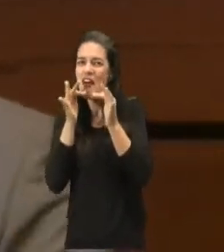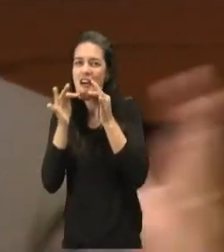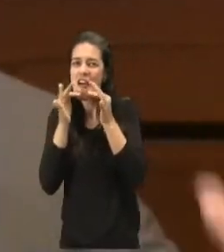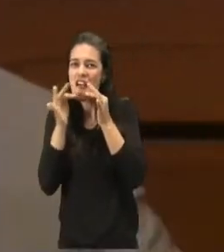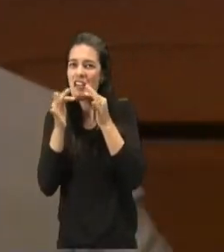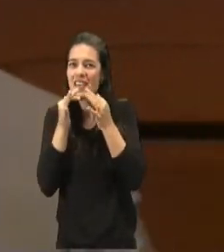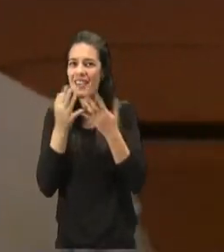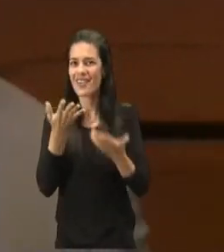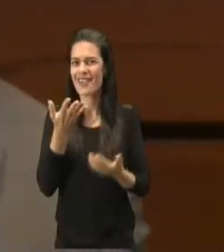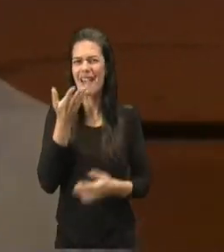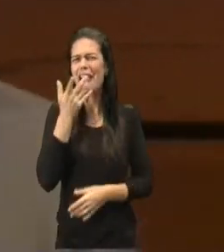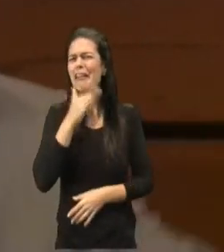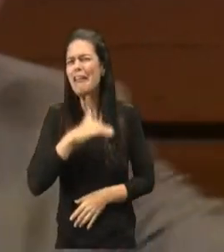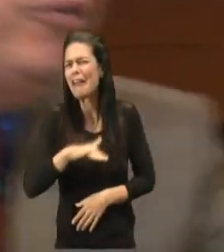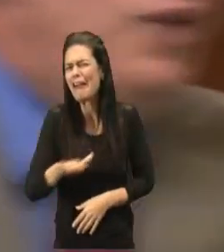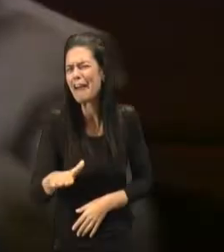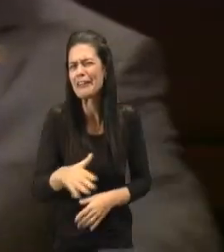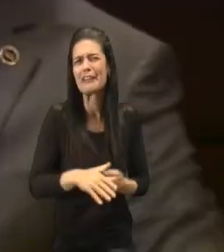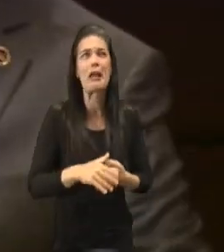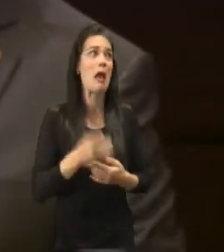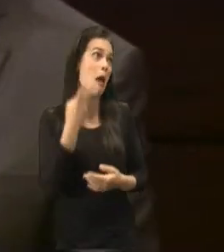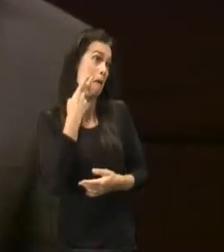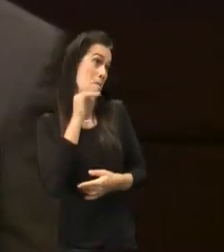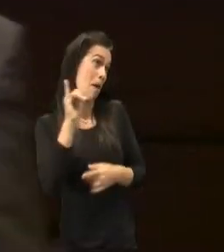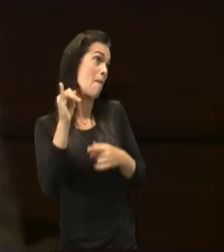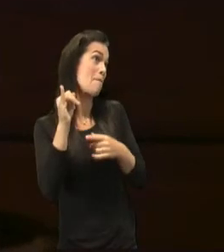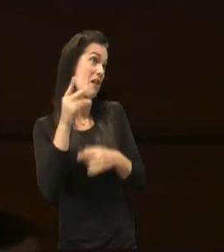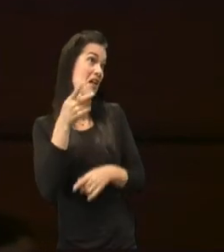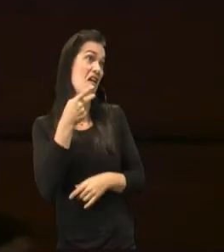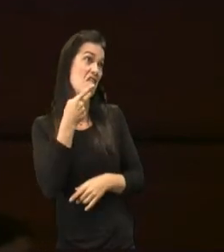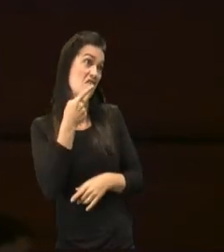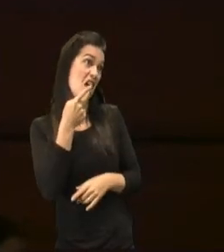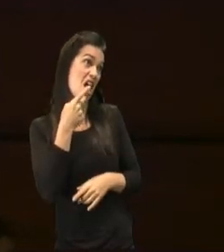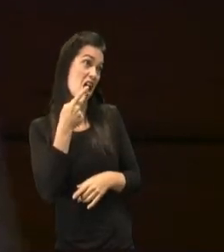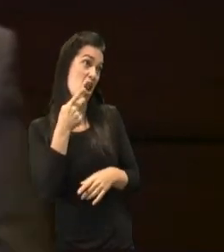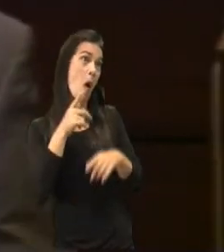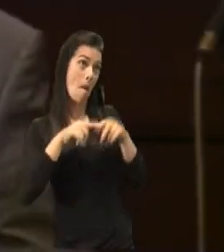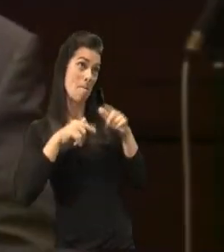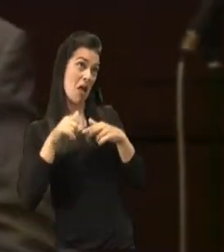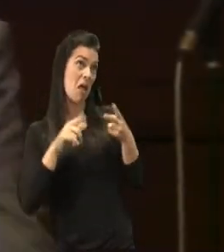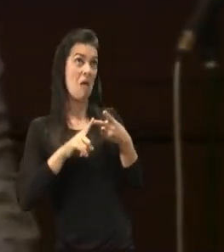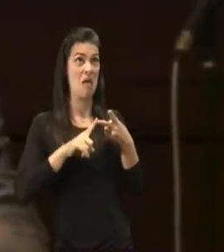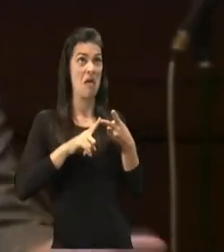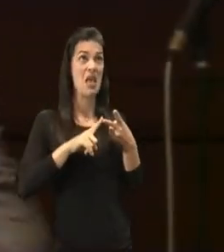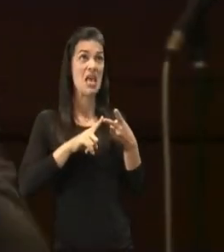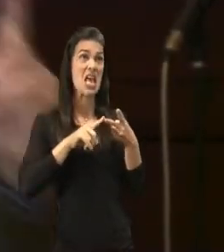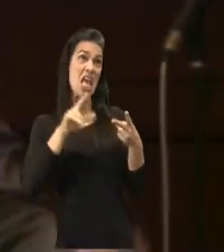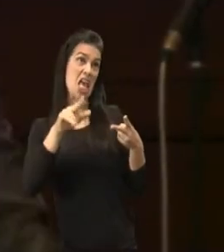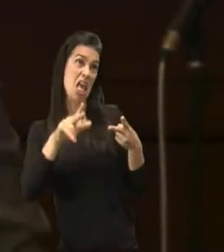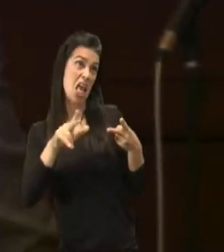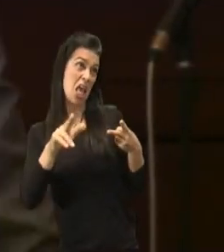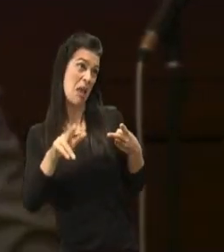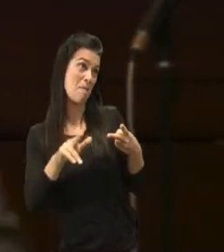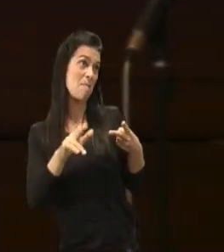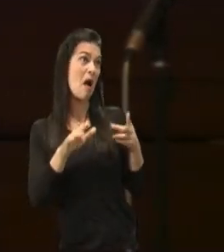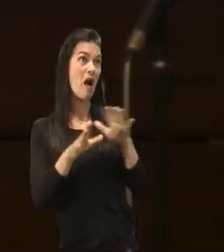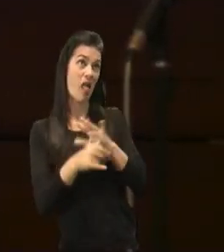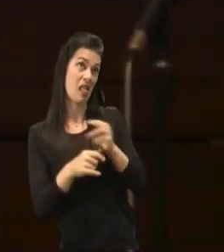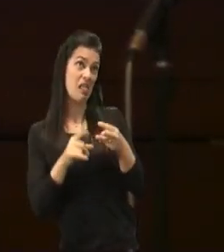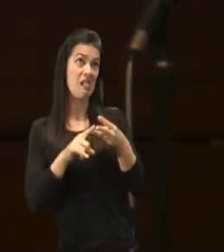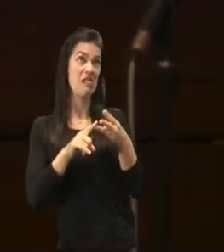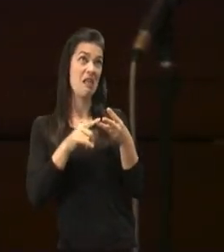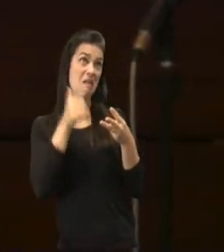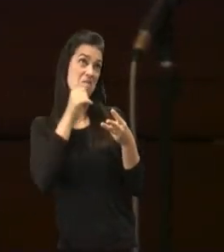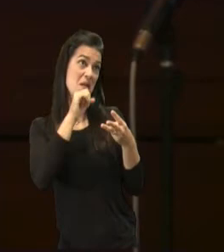criança, bem intencionado: ah, o meu pai falou isso lá na minha casa essa semana, olha, o meu irmão fez isso. Qual criança nunca entregou um adulto?